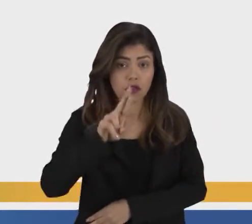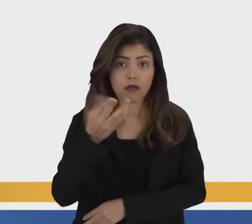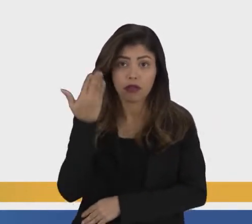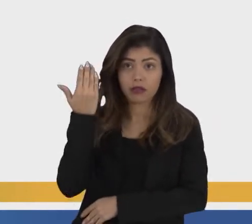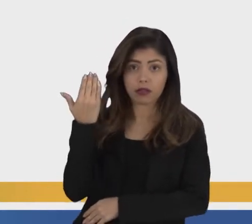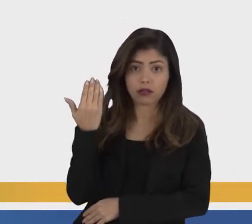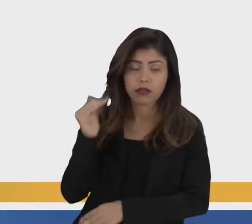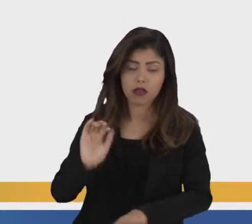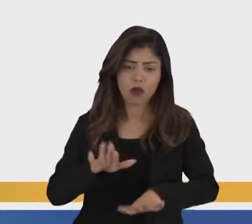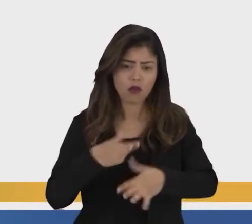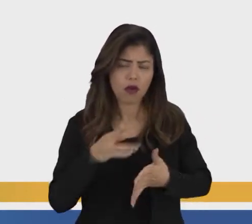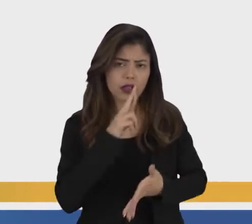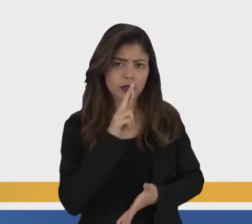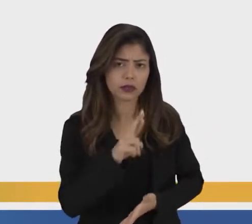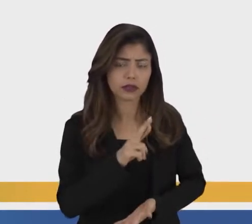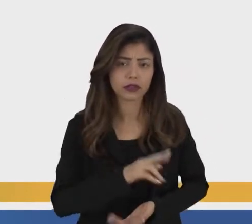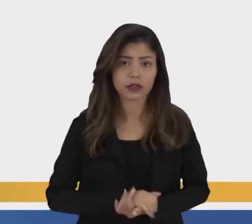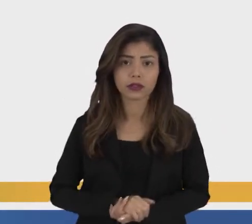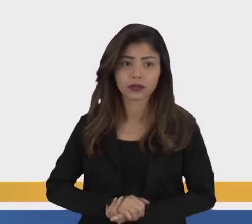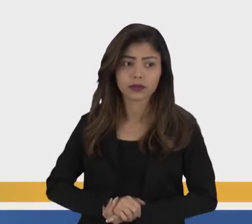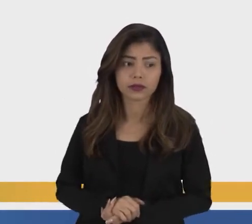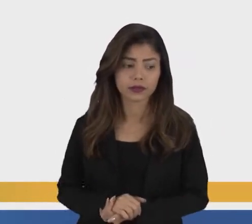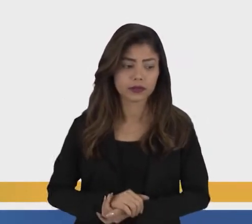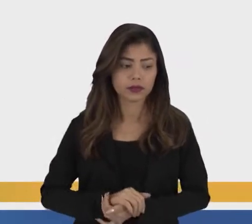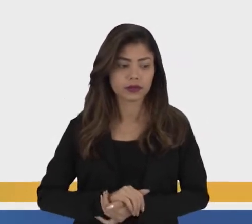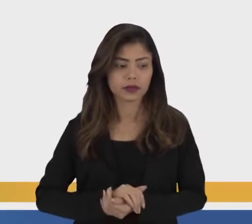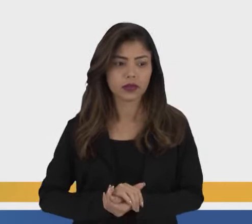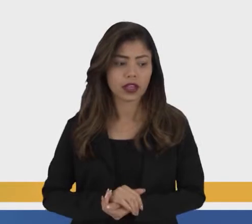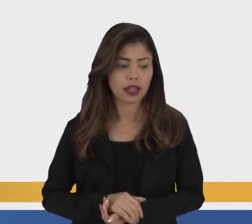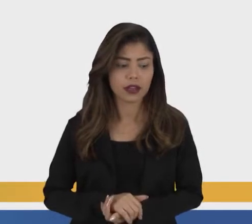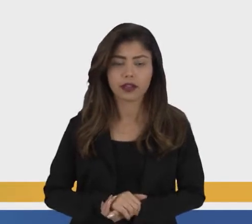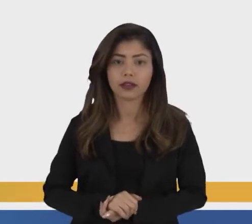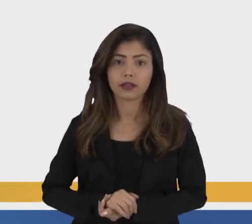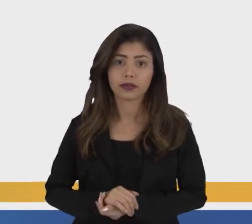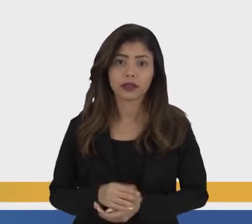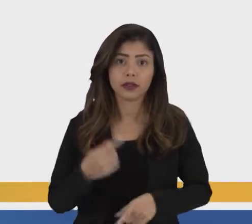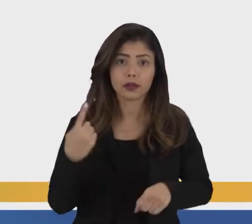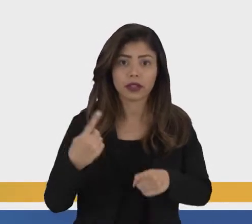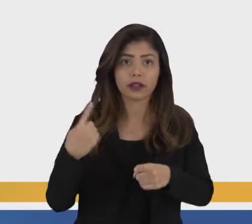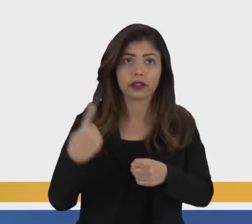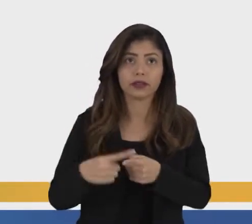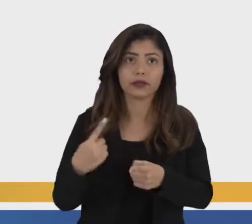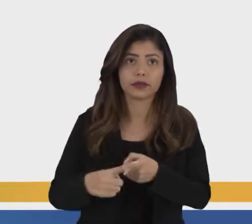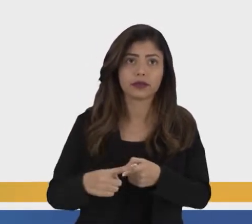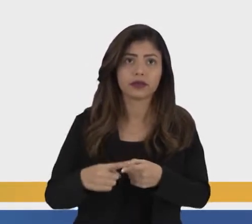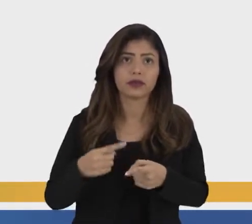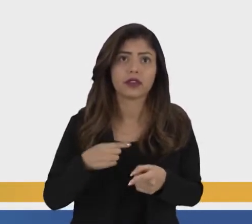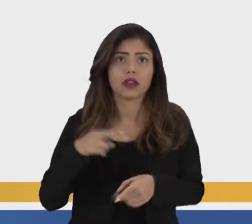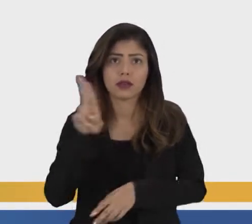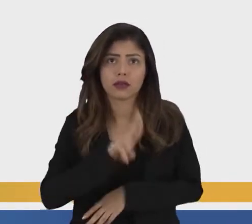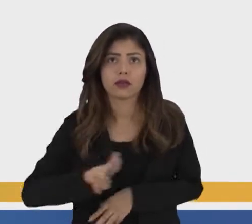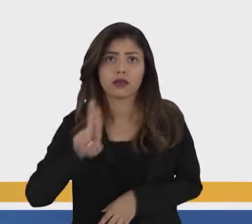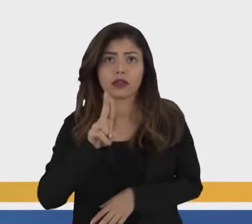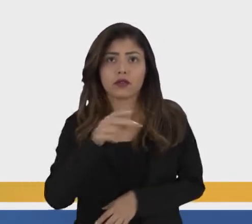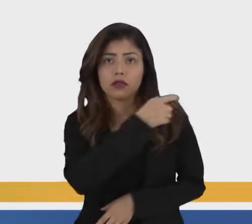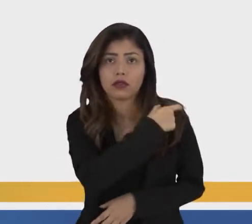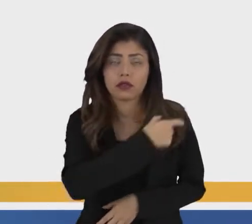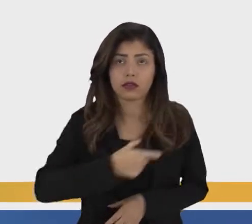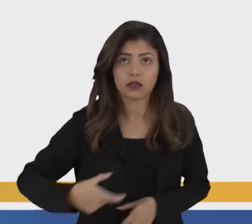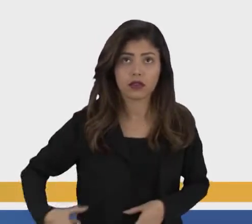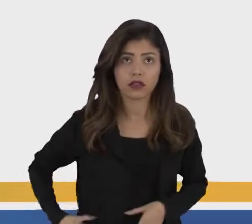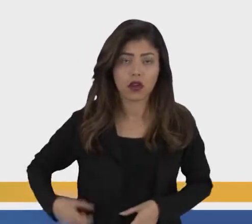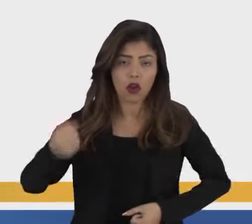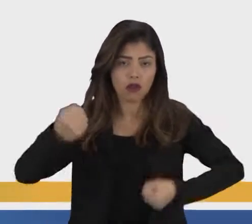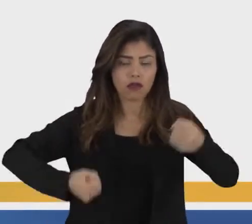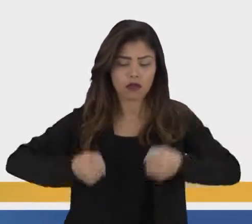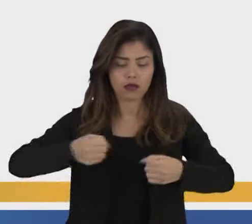E aí, qual será a resposta? Por que precisamos utilizar o cinto de segurança quando estamos